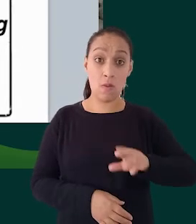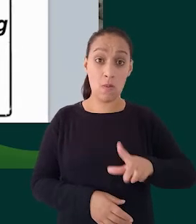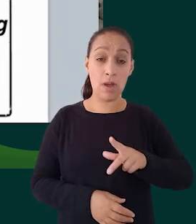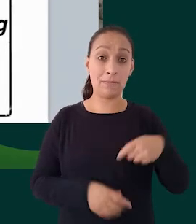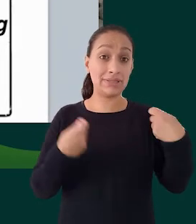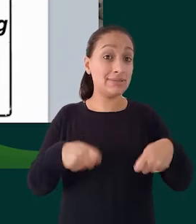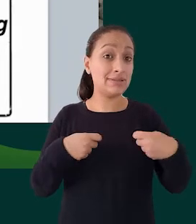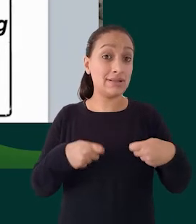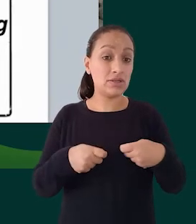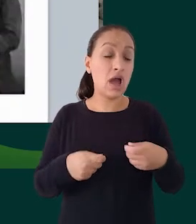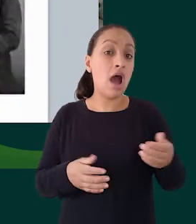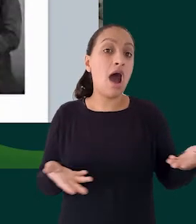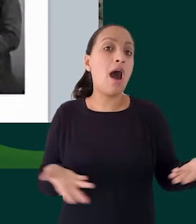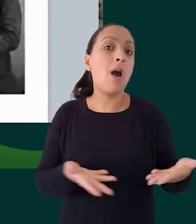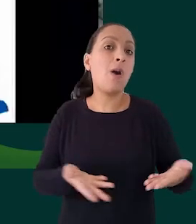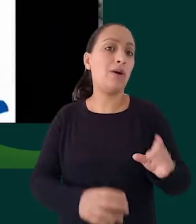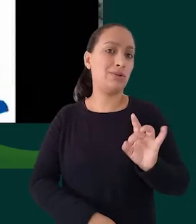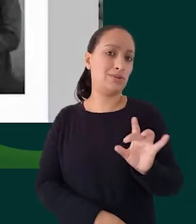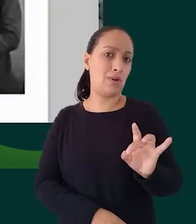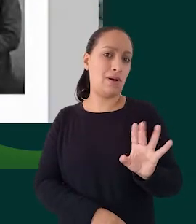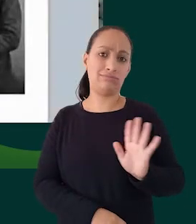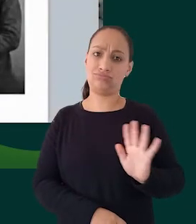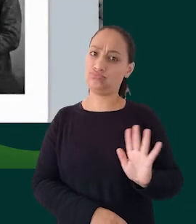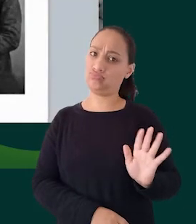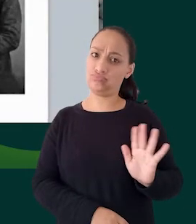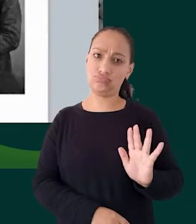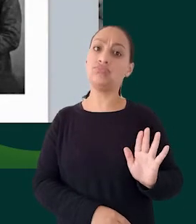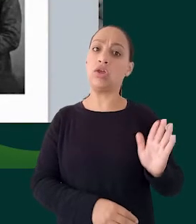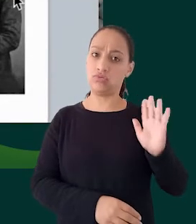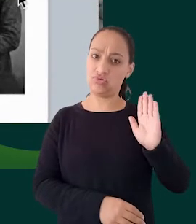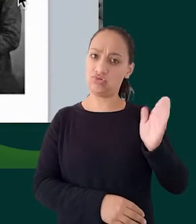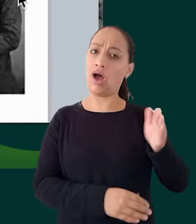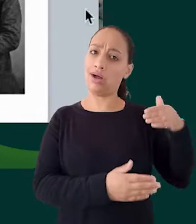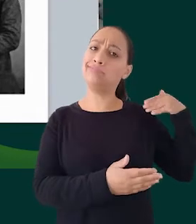atual, né? Isso é uma necessidade que